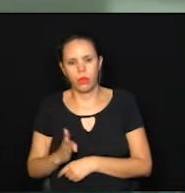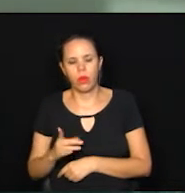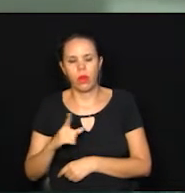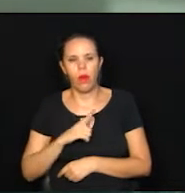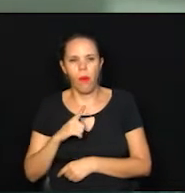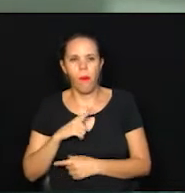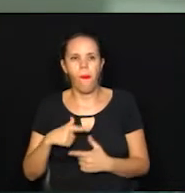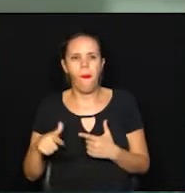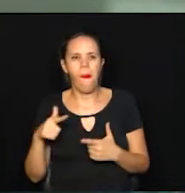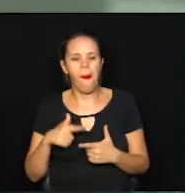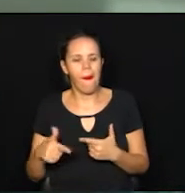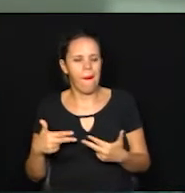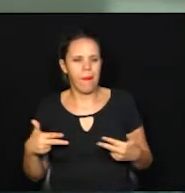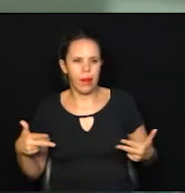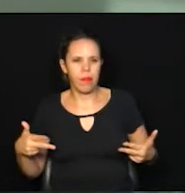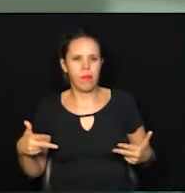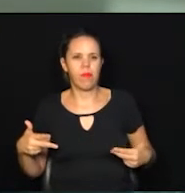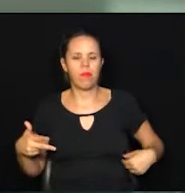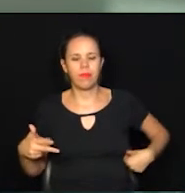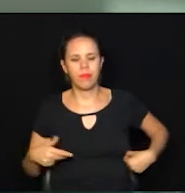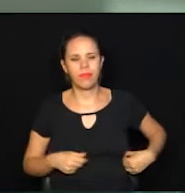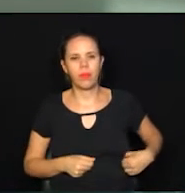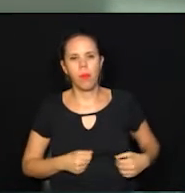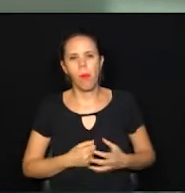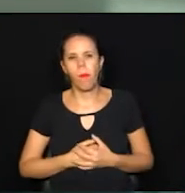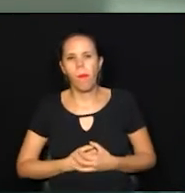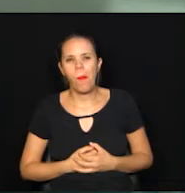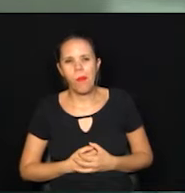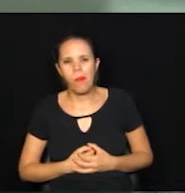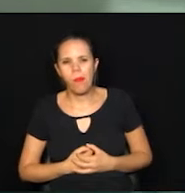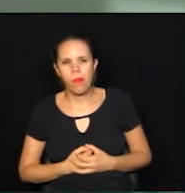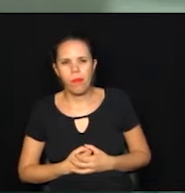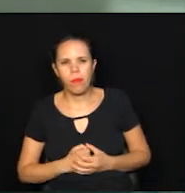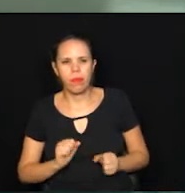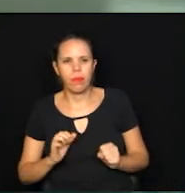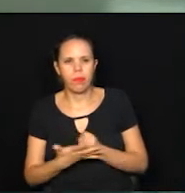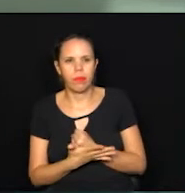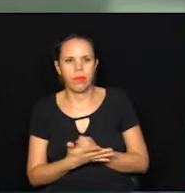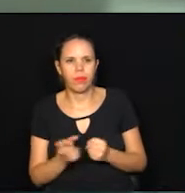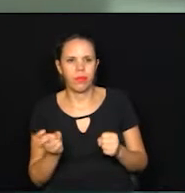Teve ali um ensaio de chamar